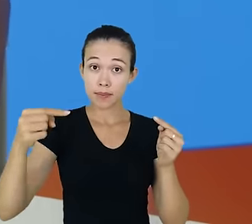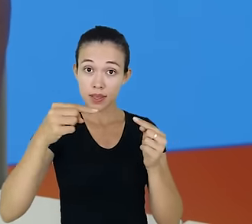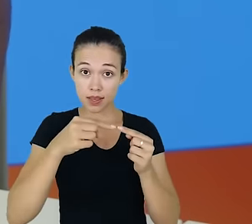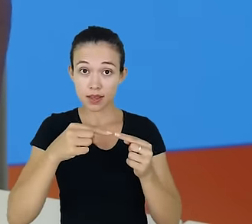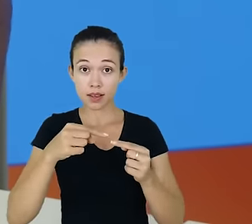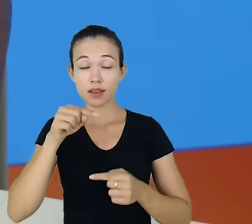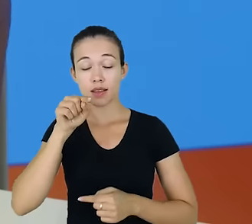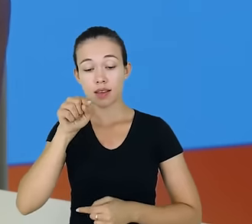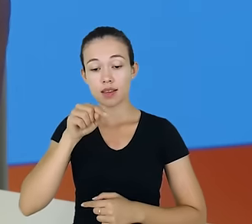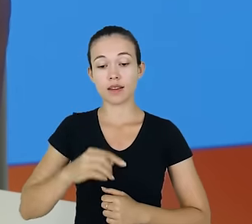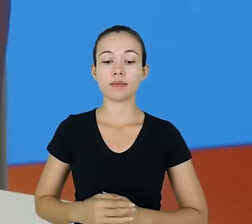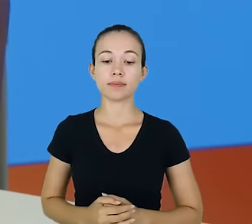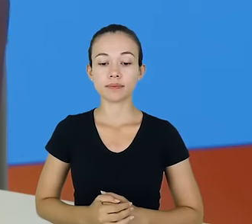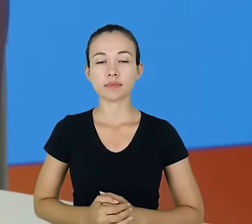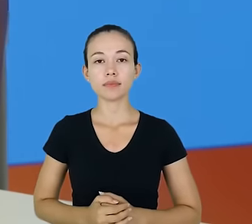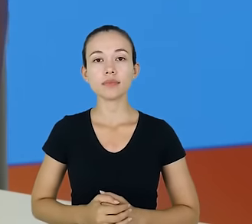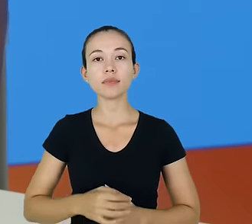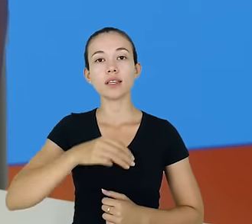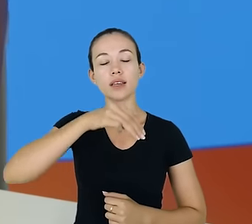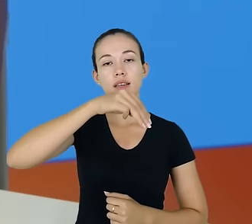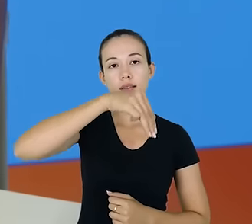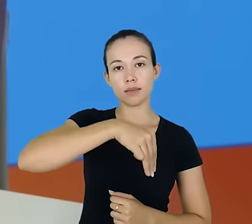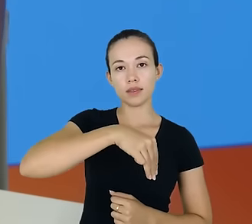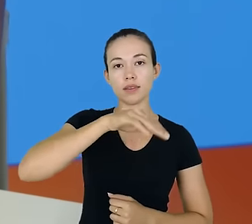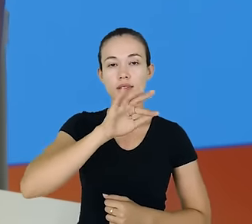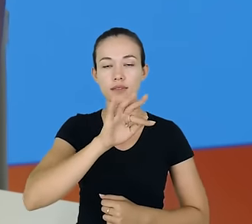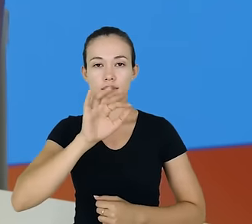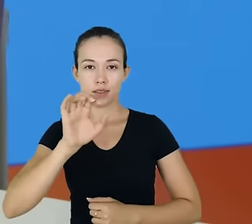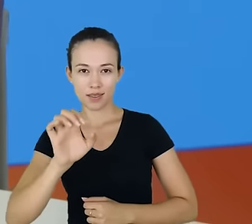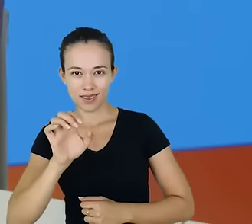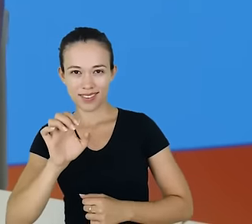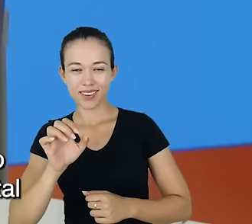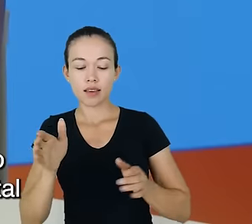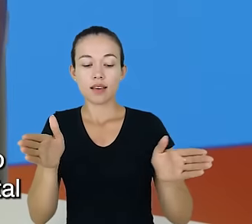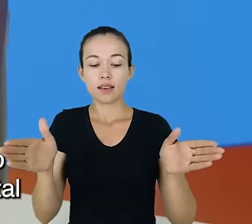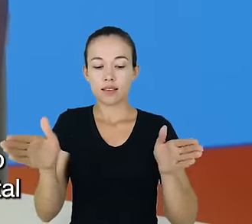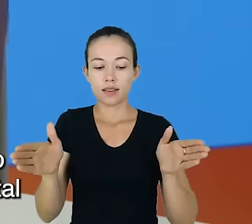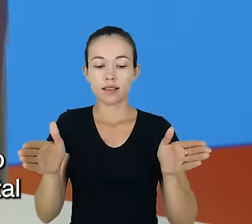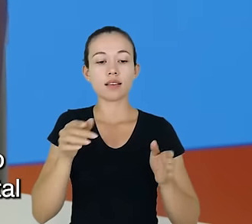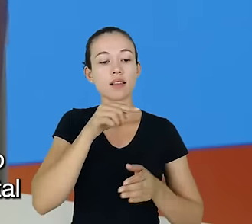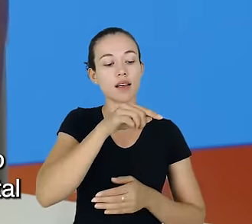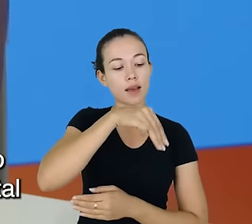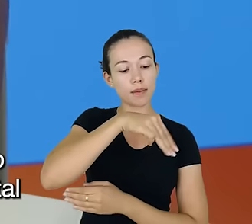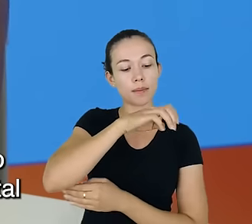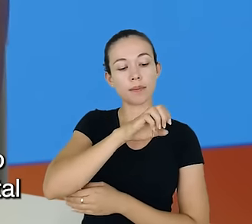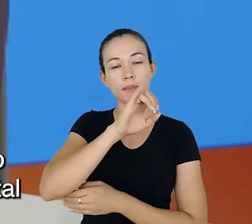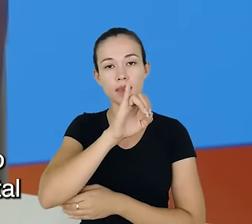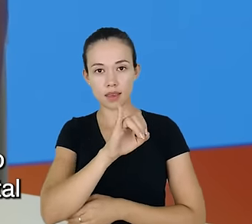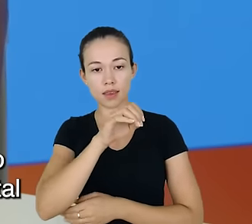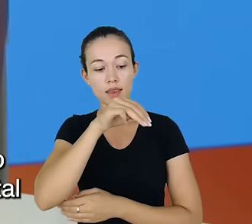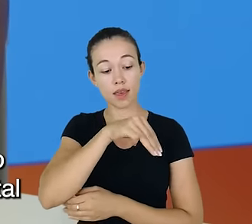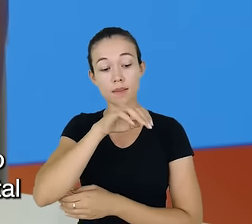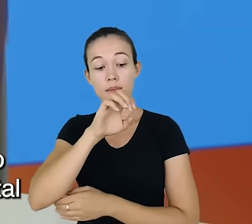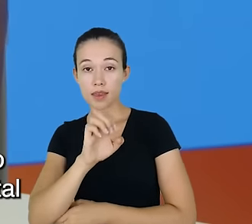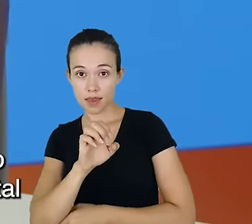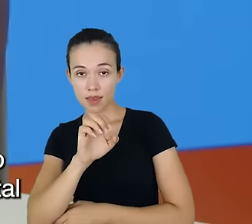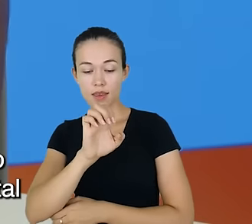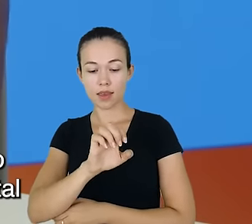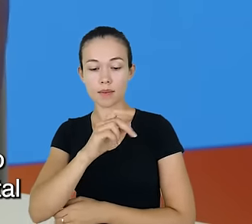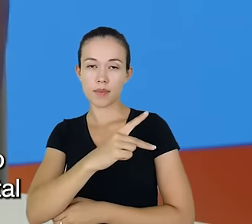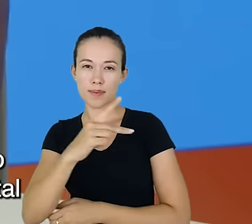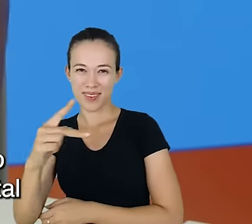nfe entre o mei o me e a epp então o mei tem o credenciamento voluntário precisa de